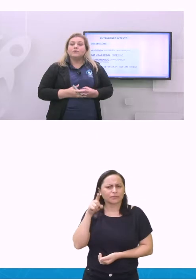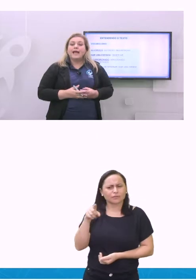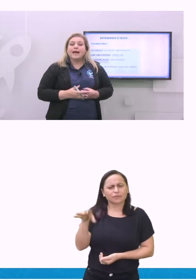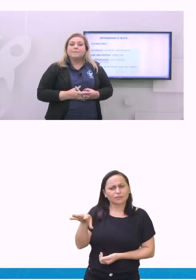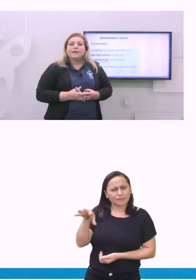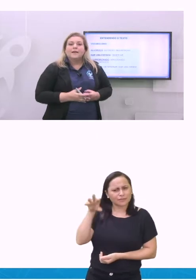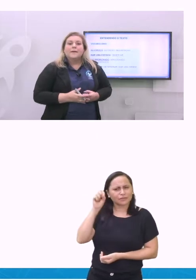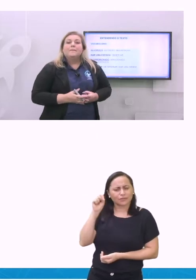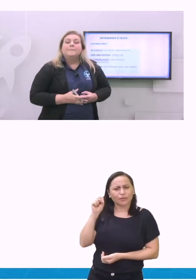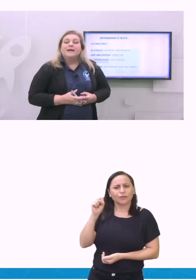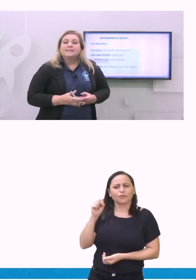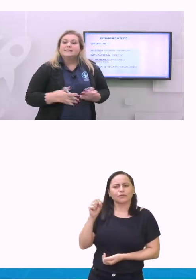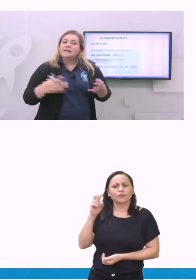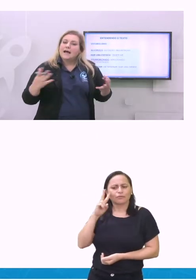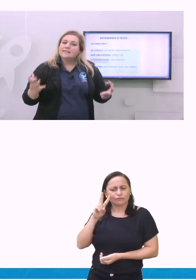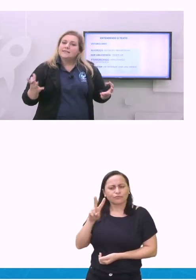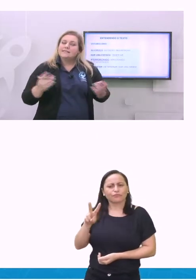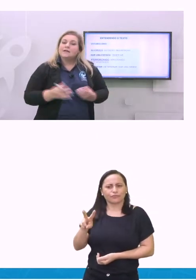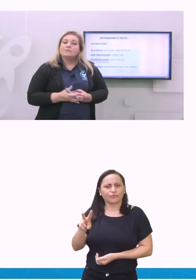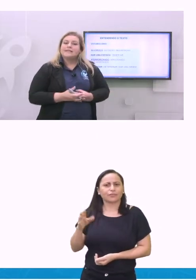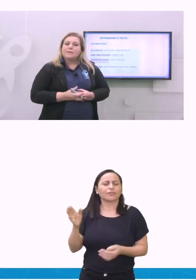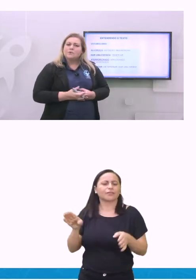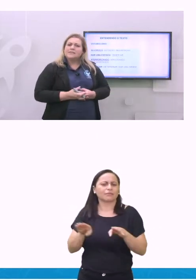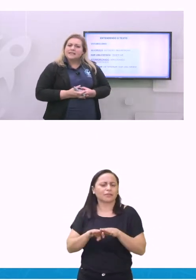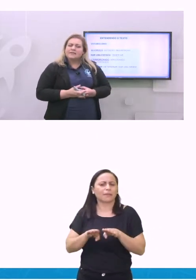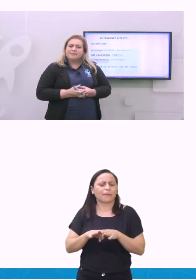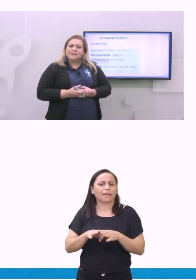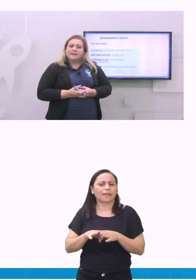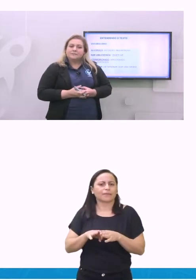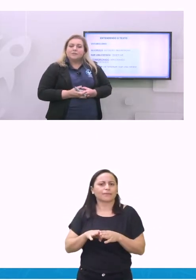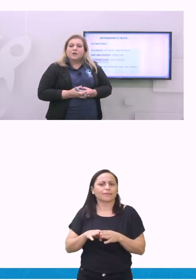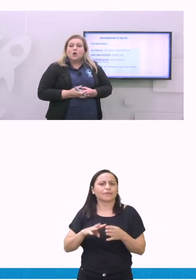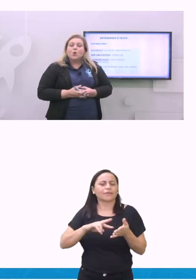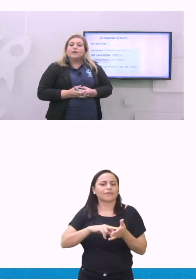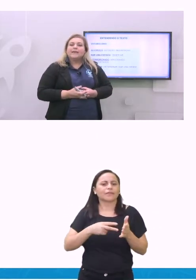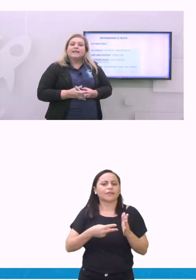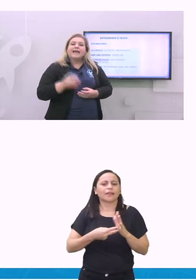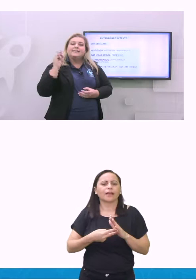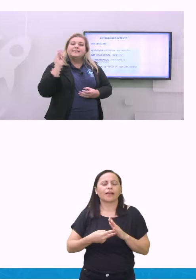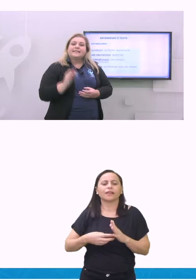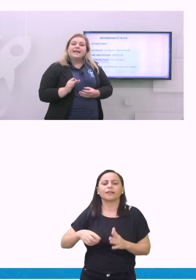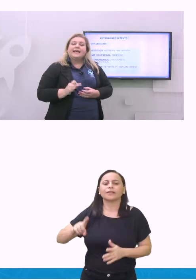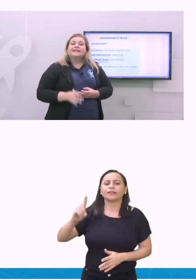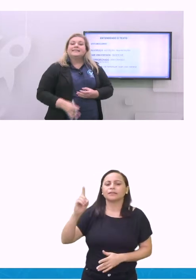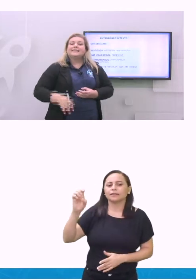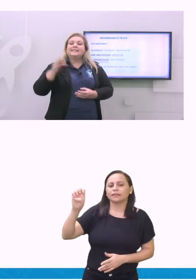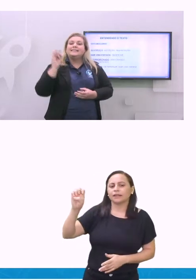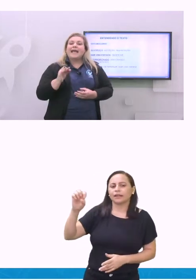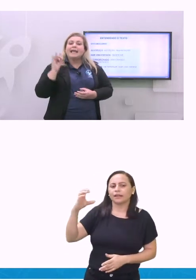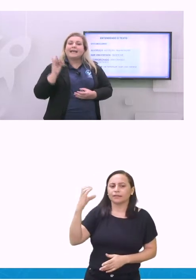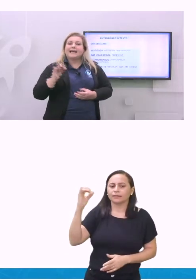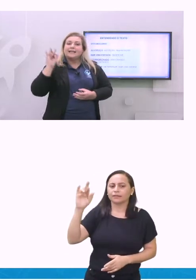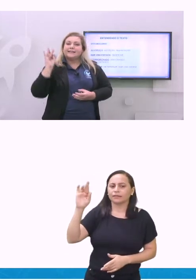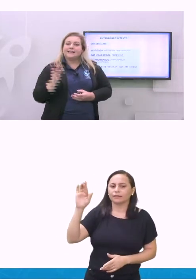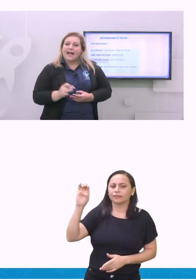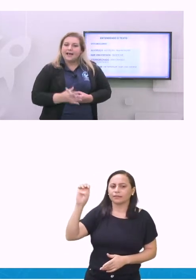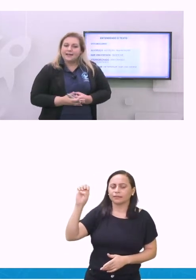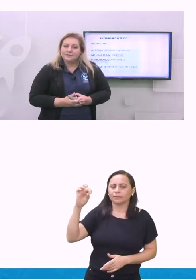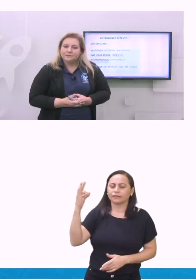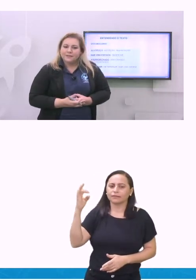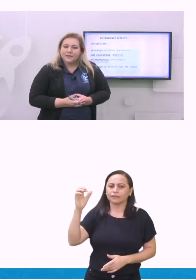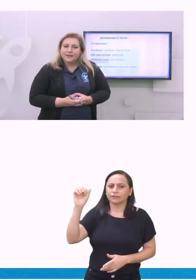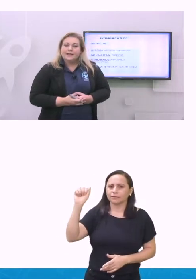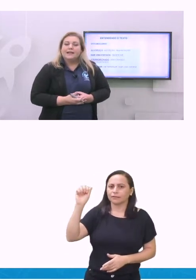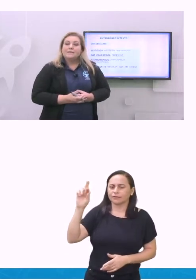algum lugar, mas às vezes não sabe o que significa. O que quer dizer